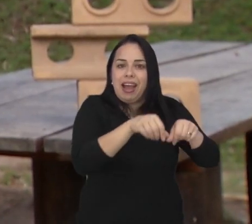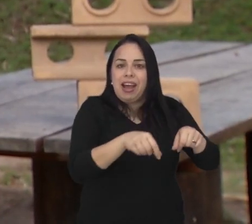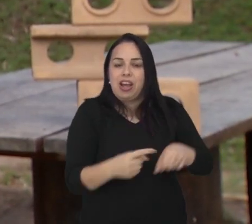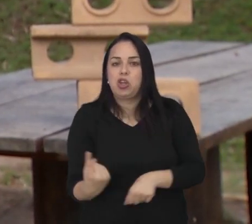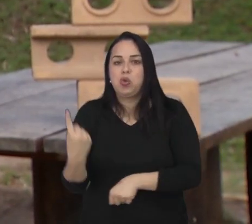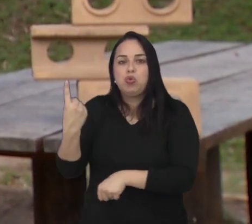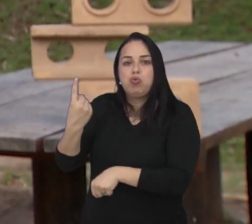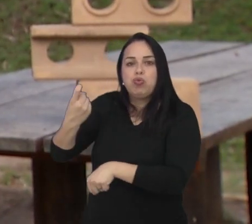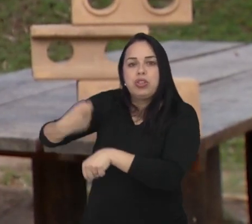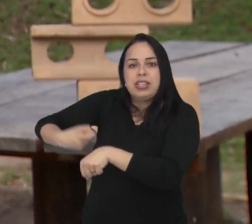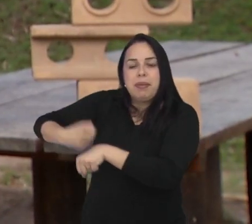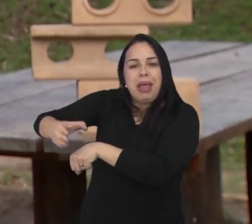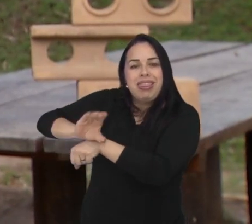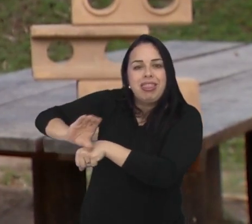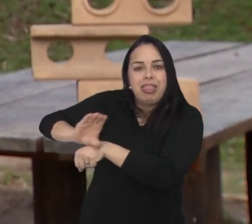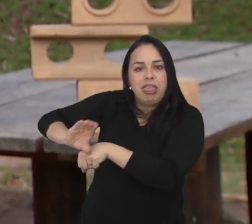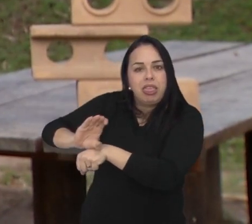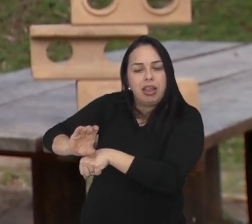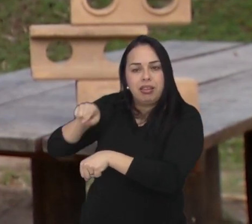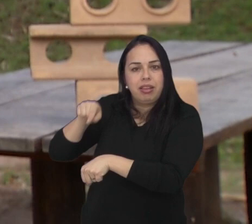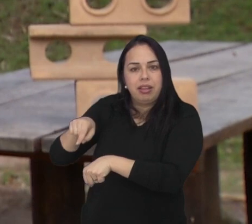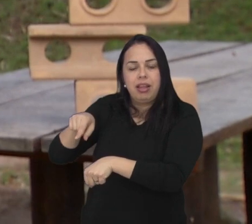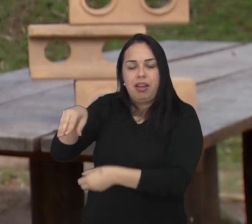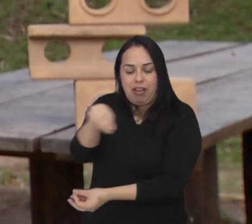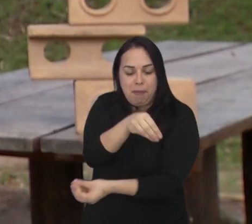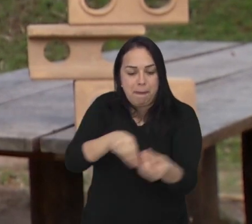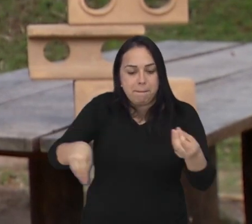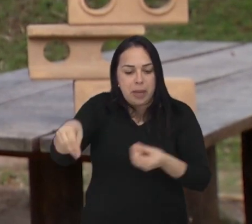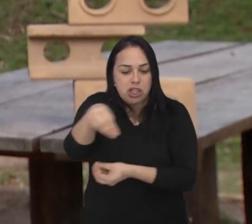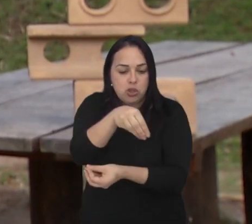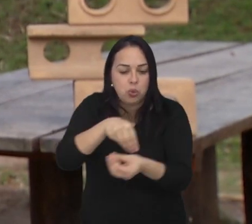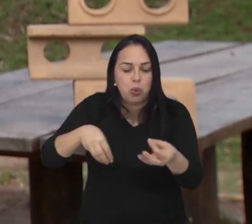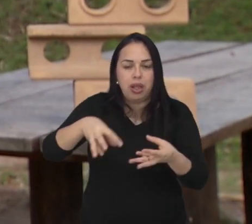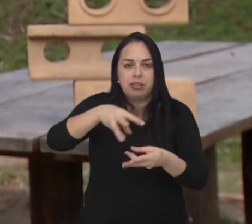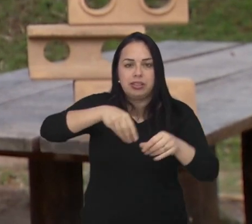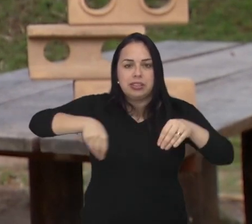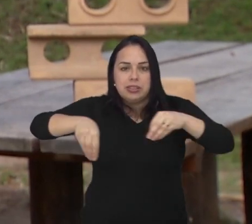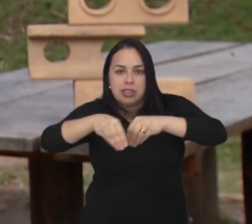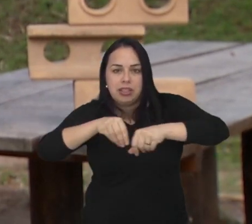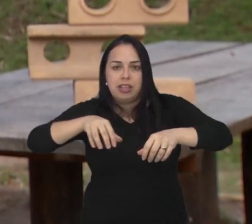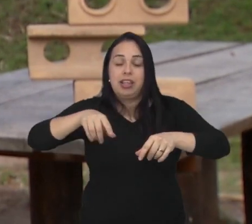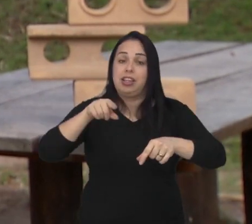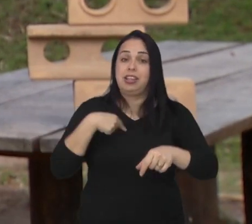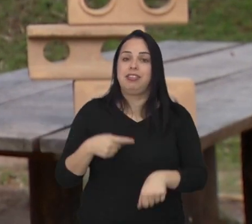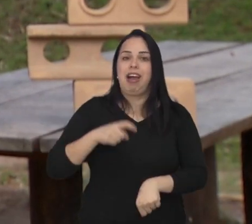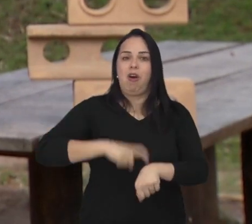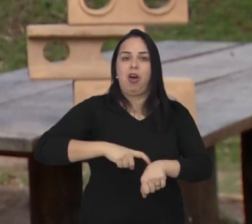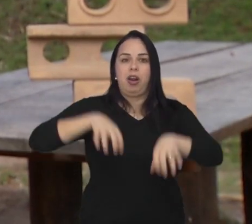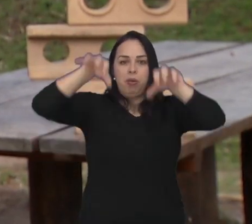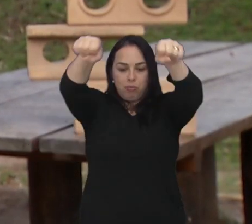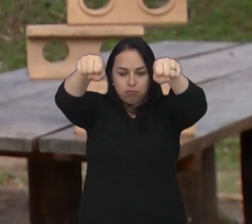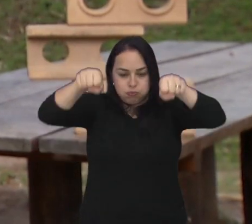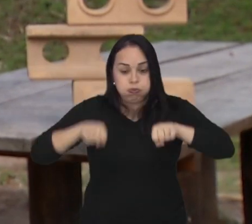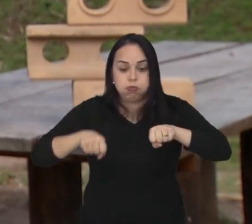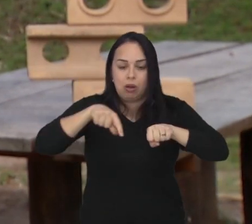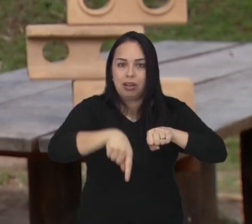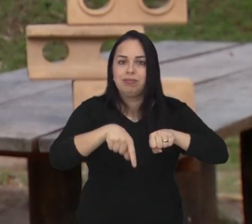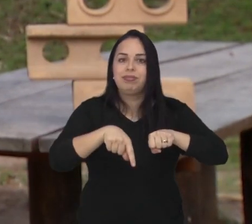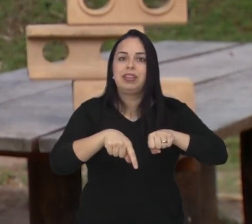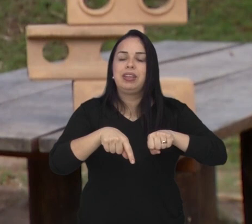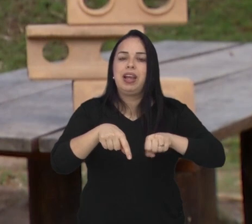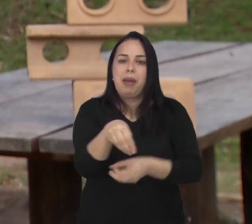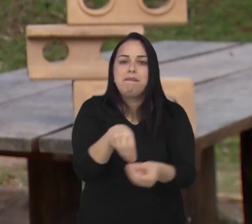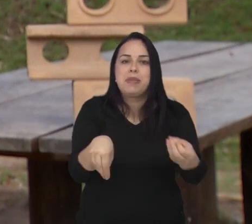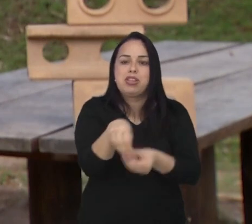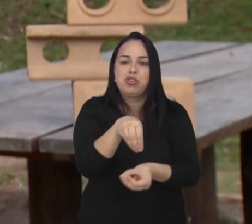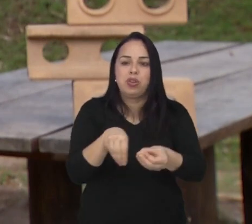uma de cimento, em que a gente faz uma mistura ali e o cimento ele reage junto com a areia e na prensa